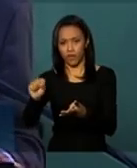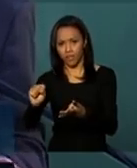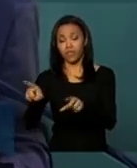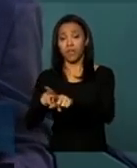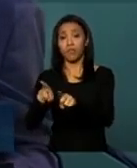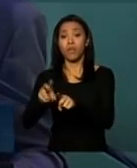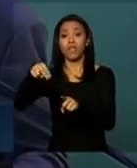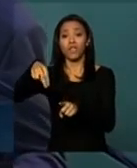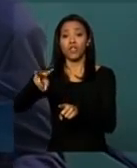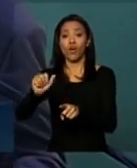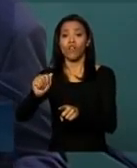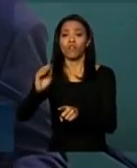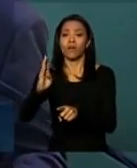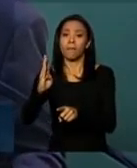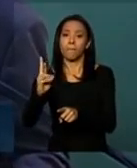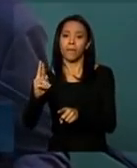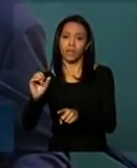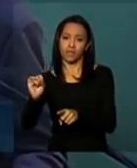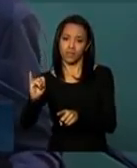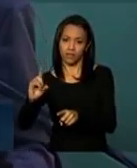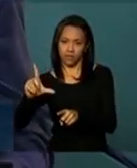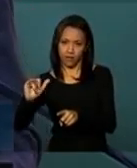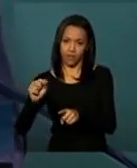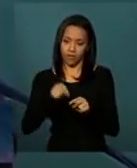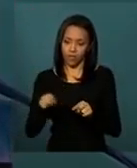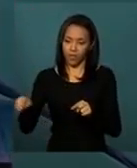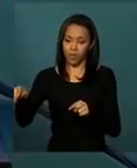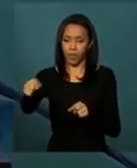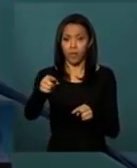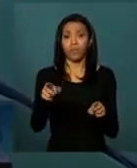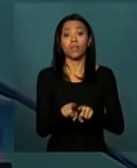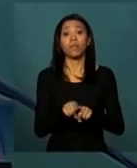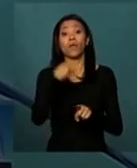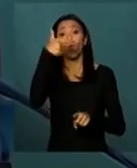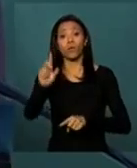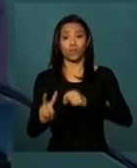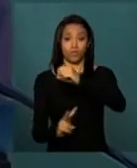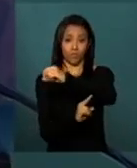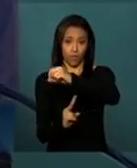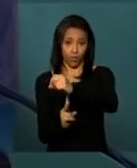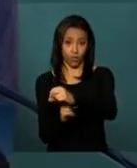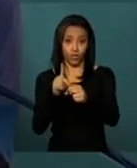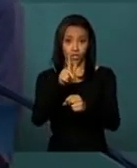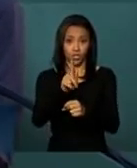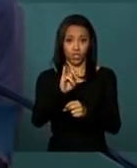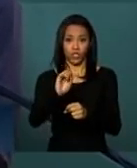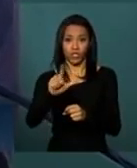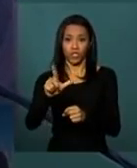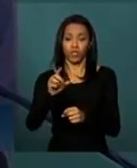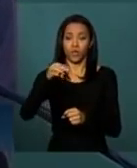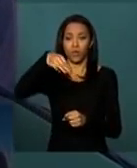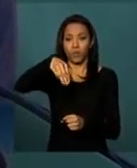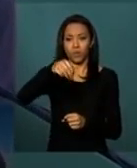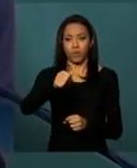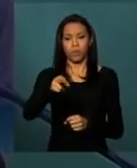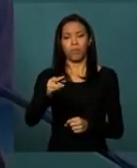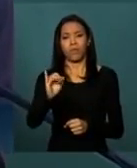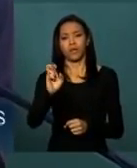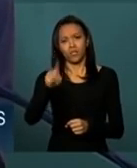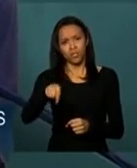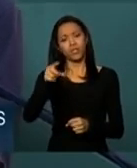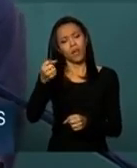Além da ponte aqui que foi falada, que é a ponte de Gil Martins, que é um viaduto, né, a construção do